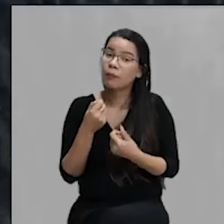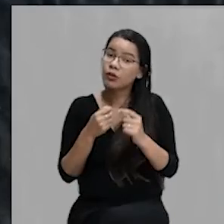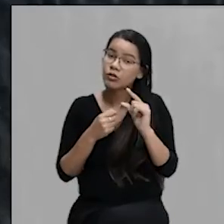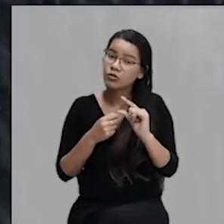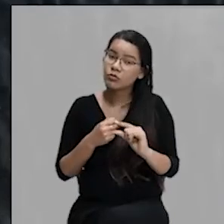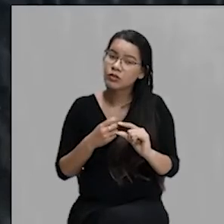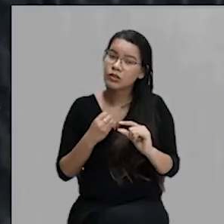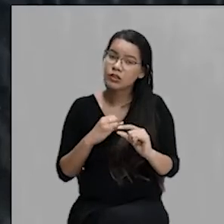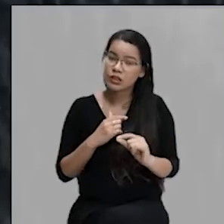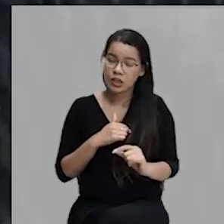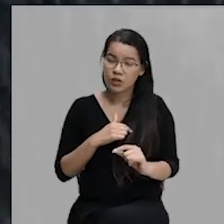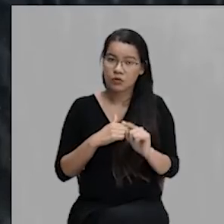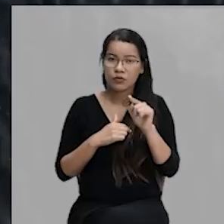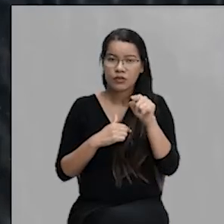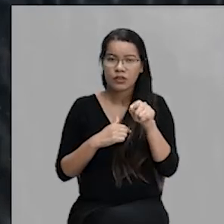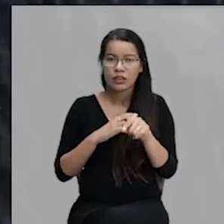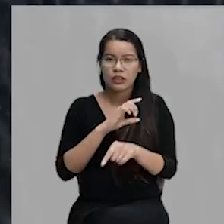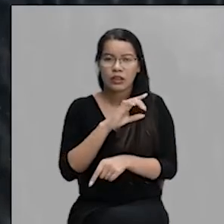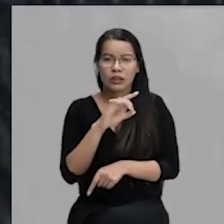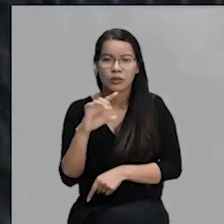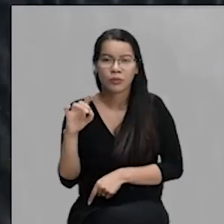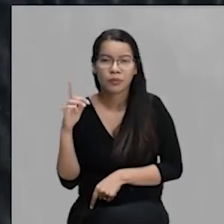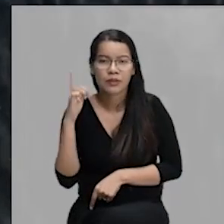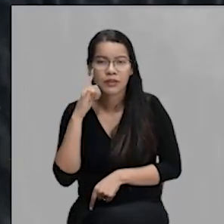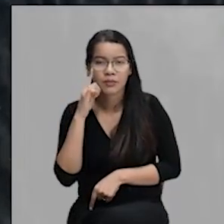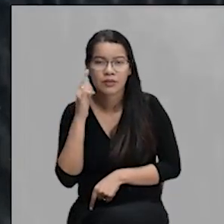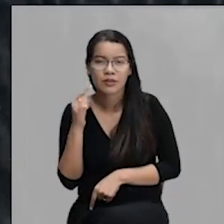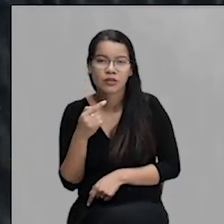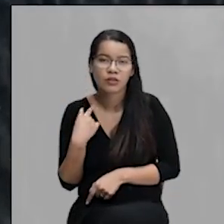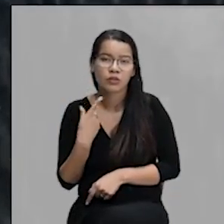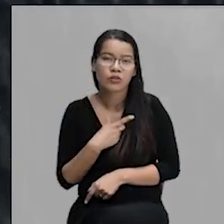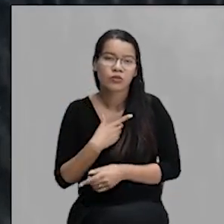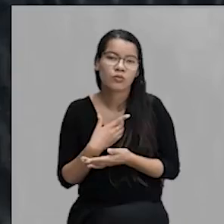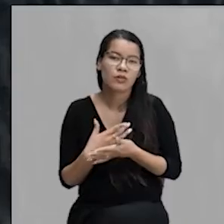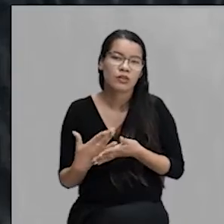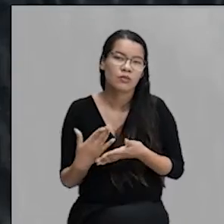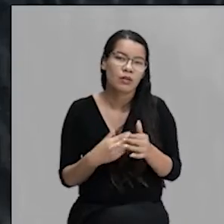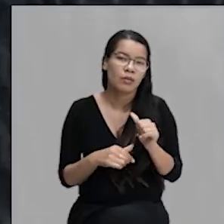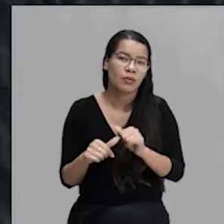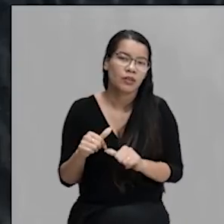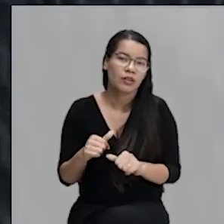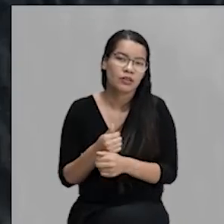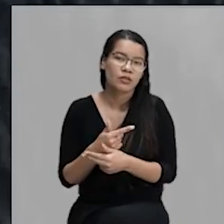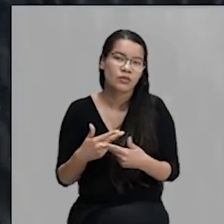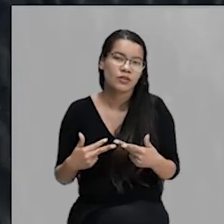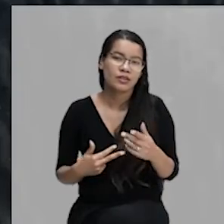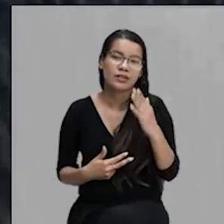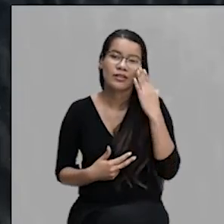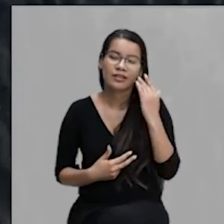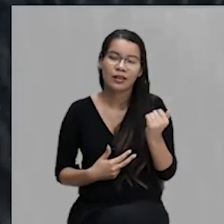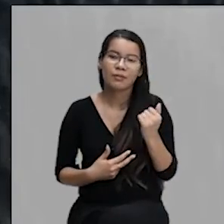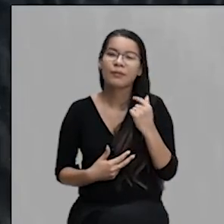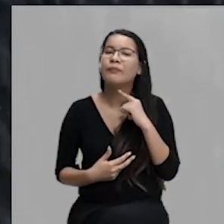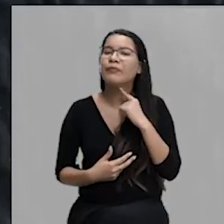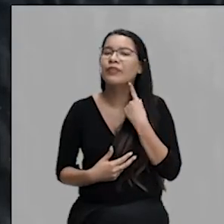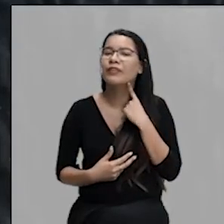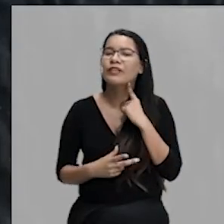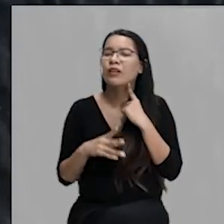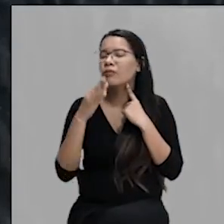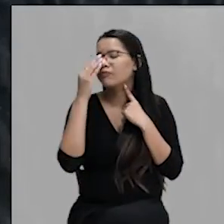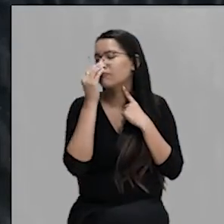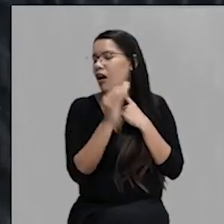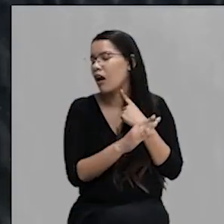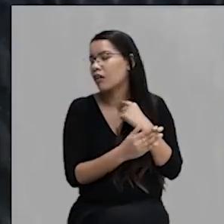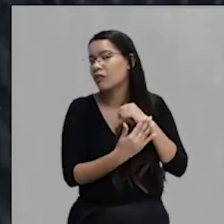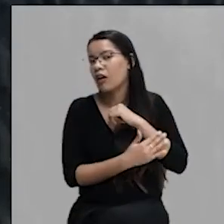você, se cada um de nós pensarmos assim, a gente começa a mudar as coisas. Sabe aquele lixo que tu joga na rua, né, joga em local